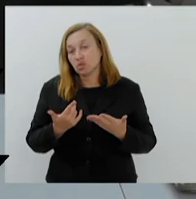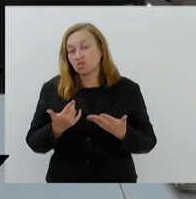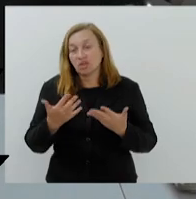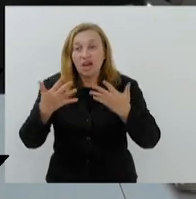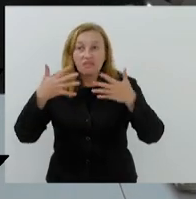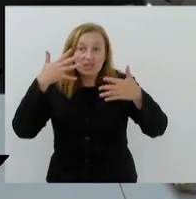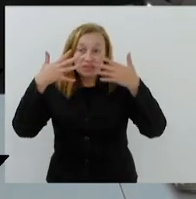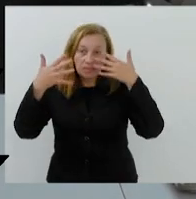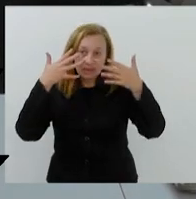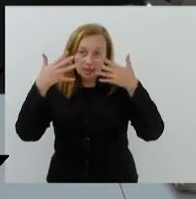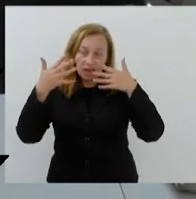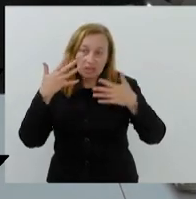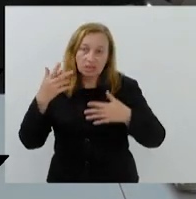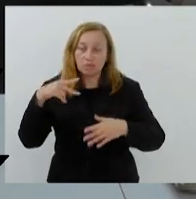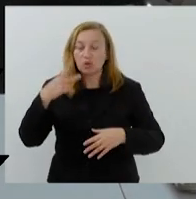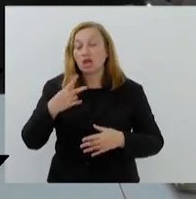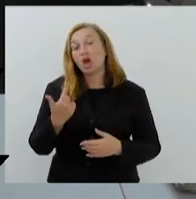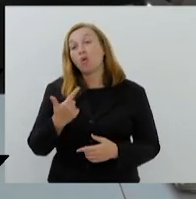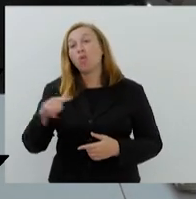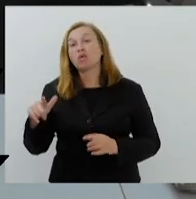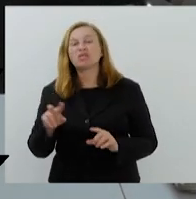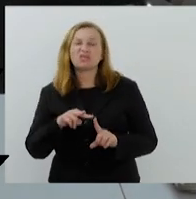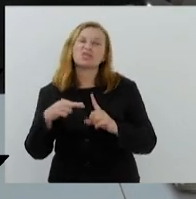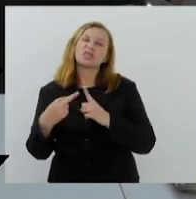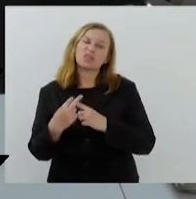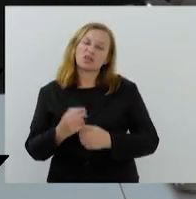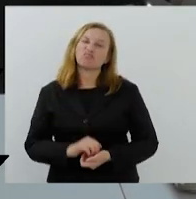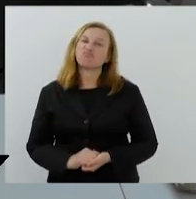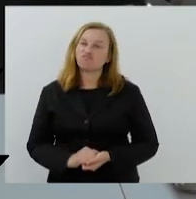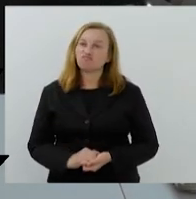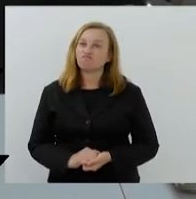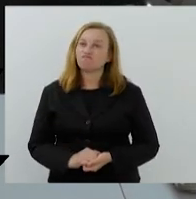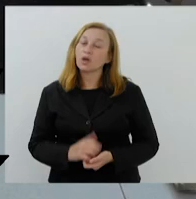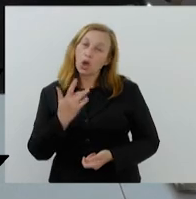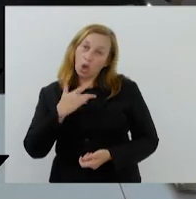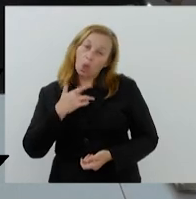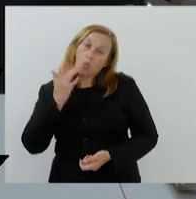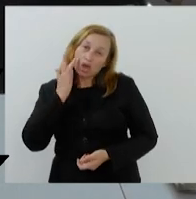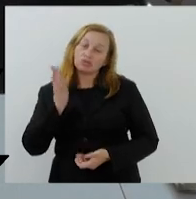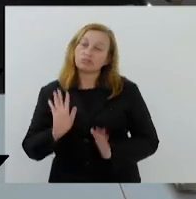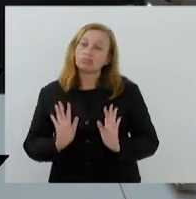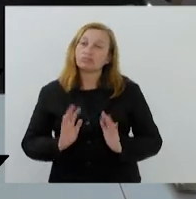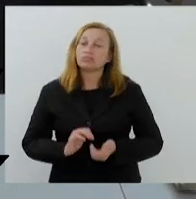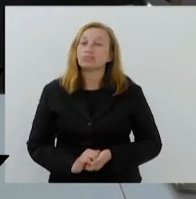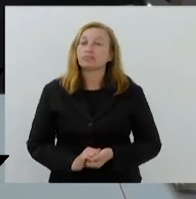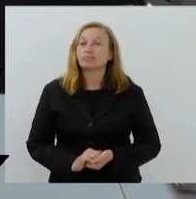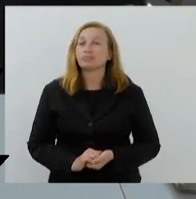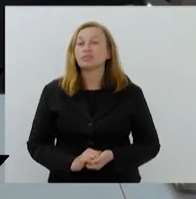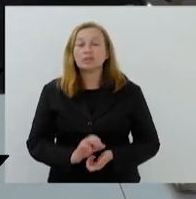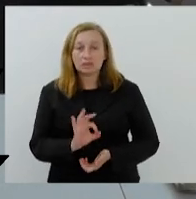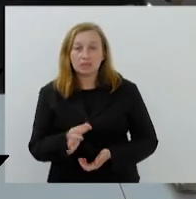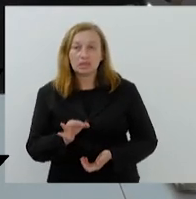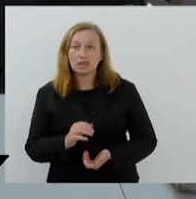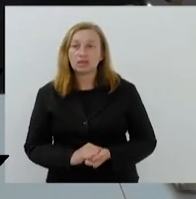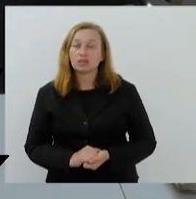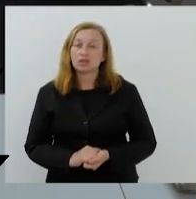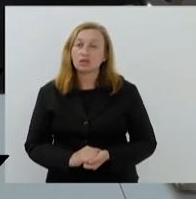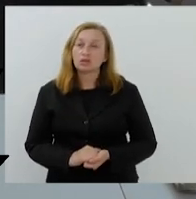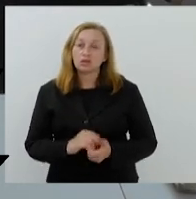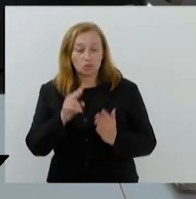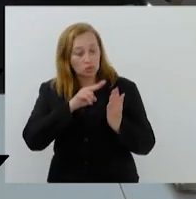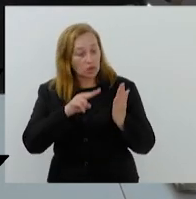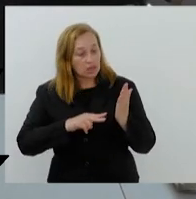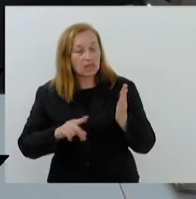etc. Acho que é um outro enfoque, acho eu. É. Mas, de fato, assim, eu estou lendo a